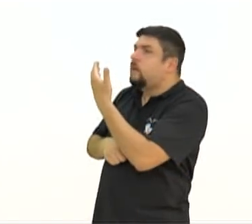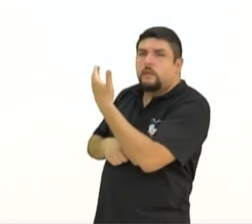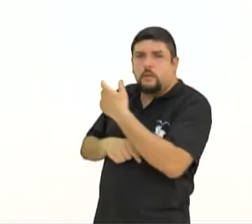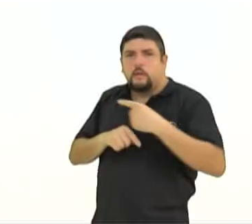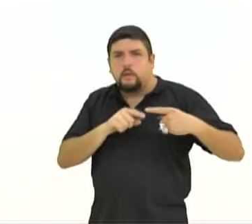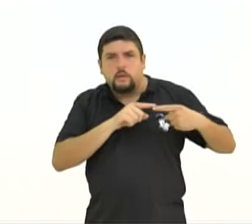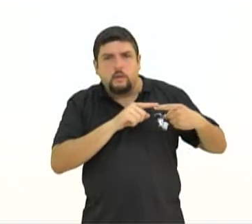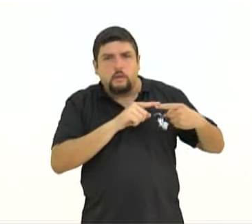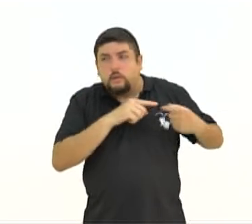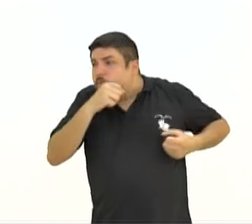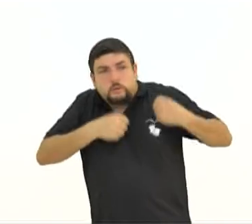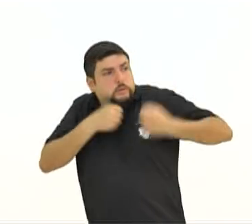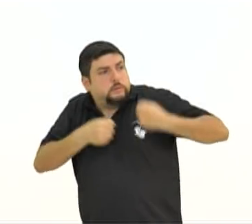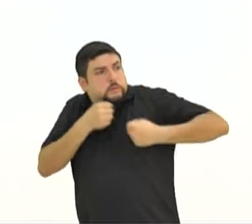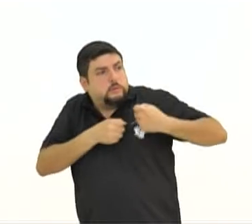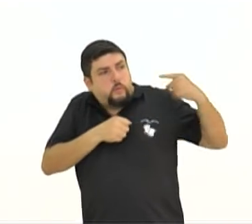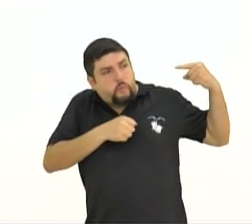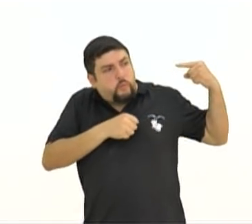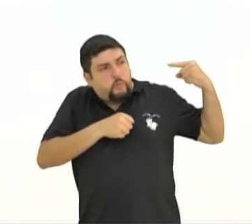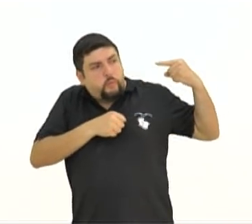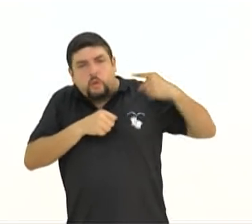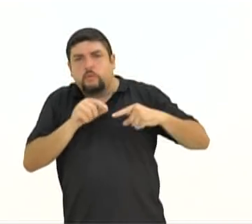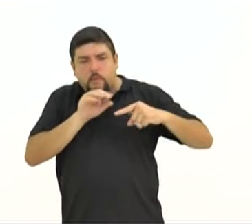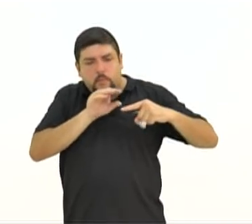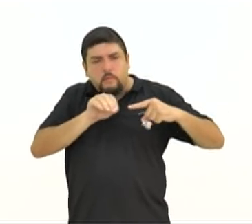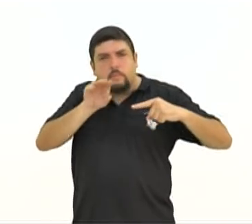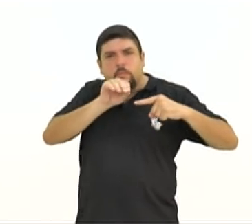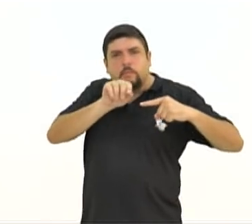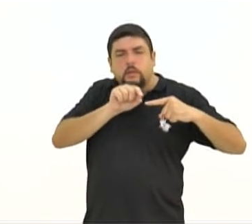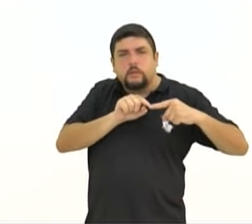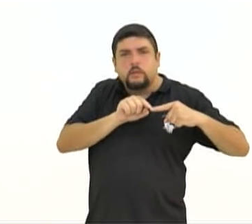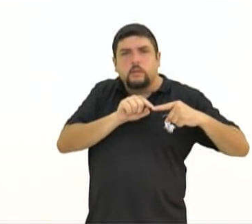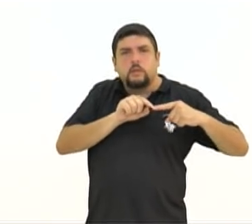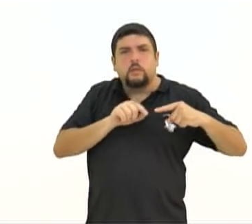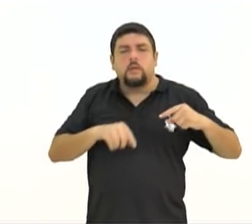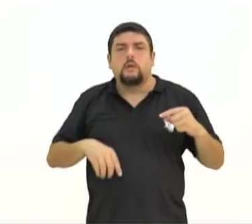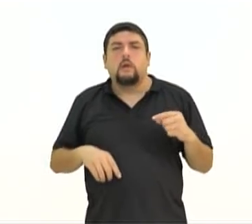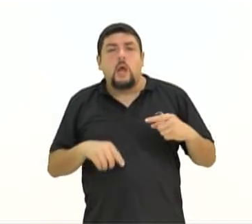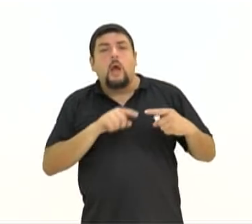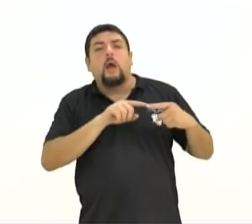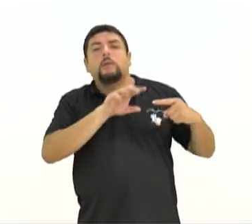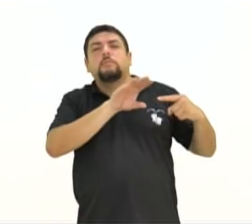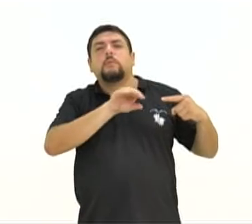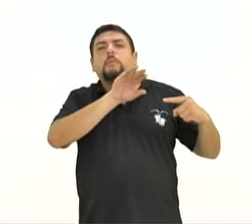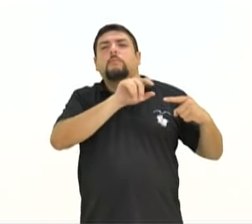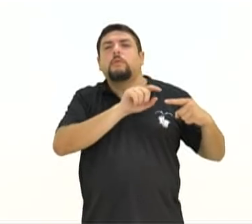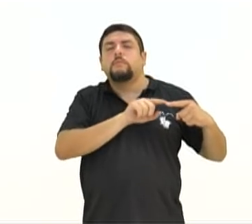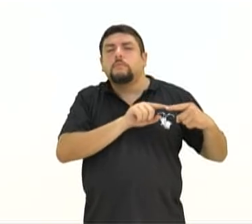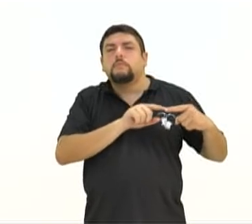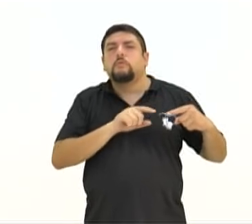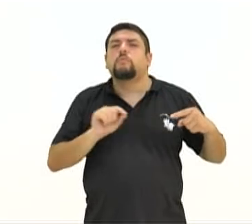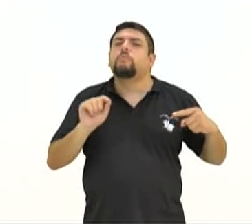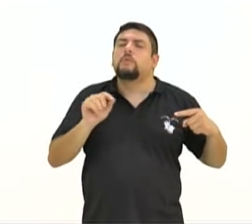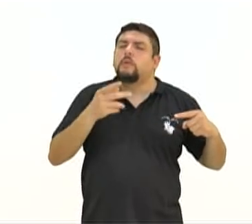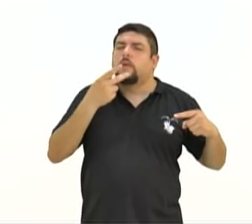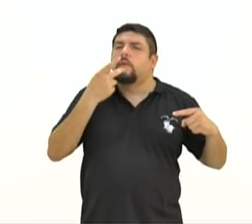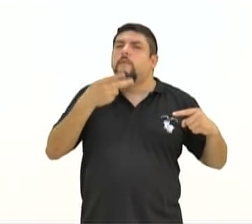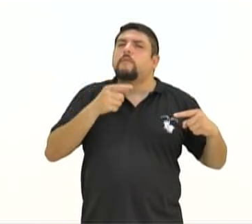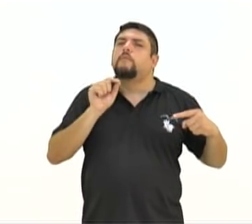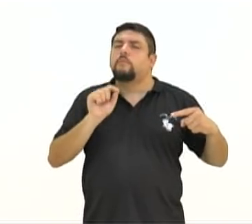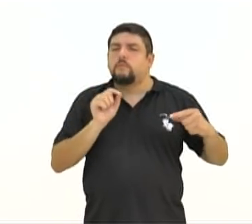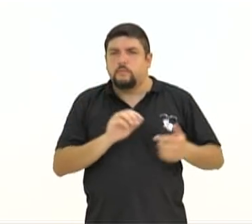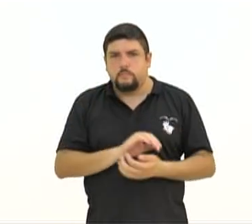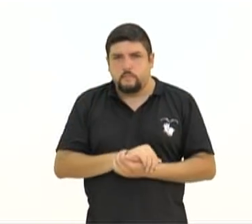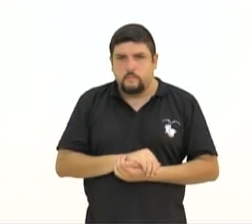de produzir ali um discurso verbal. E o que tem de discurso verbal presente nesse balão de diálogo? A gente tem